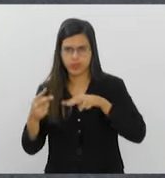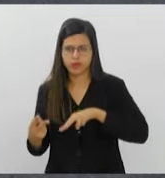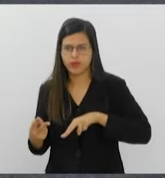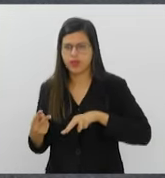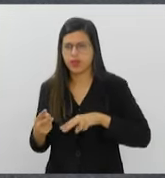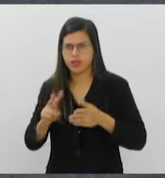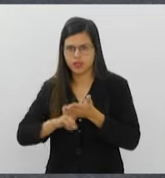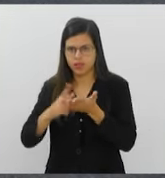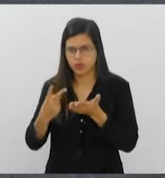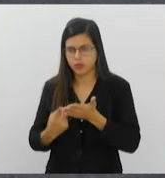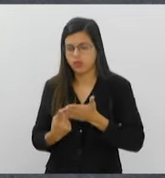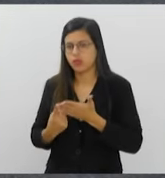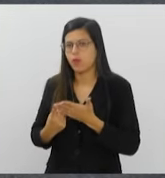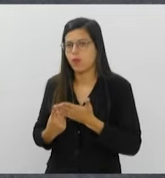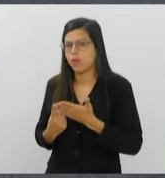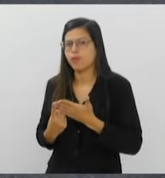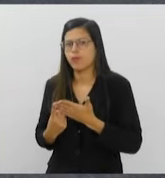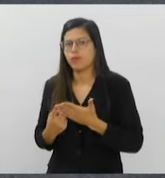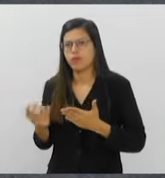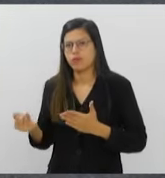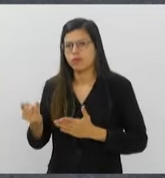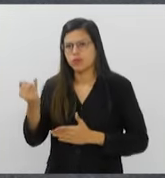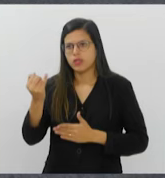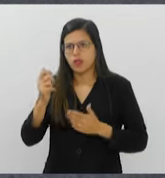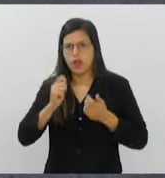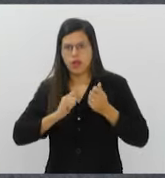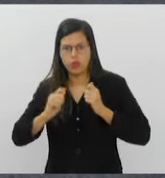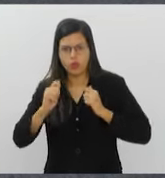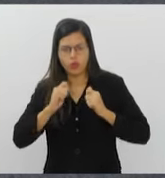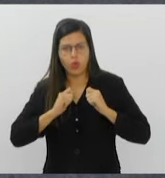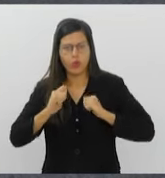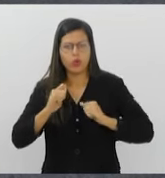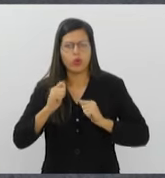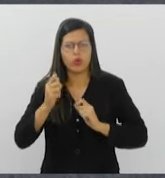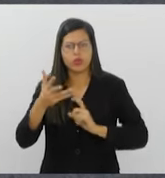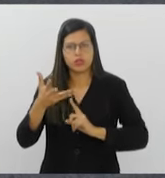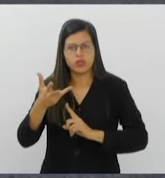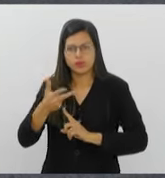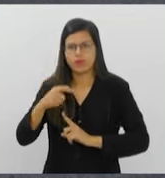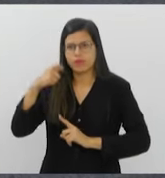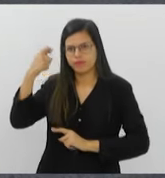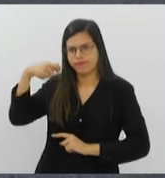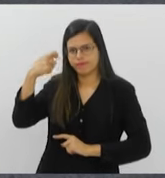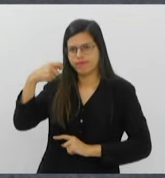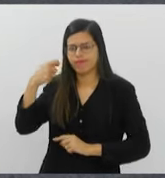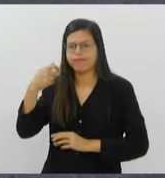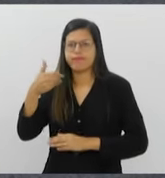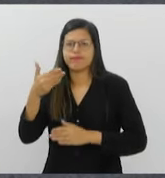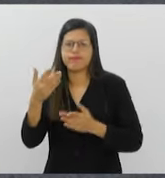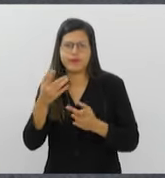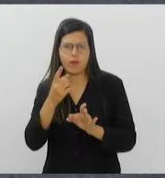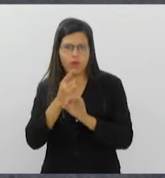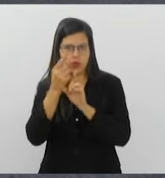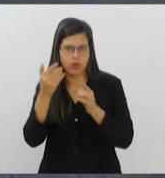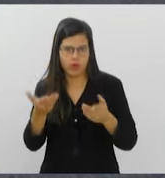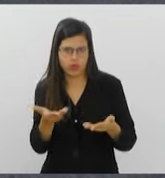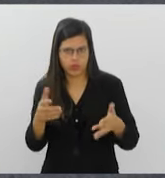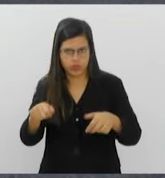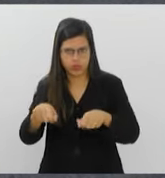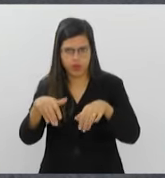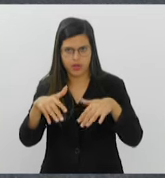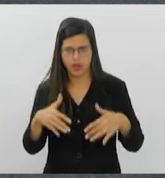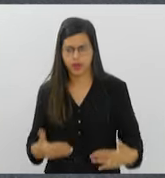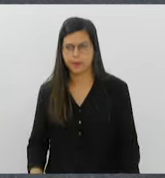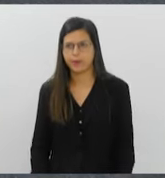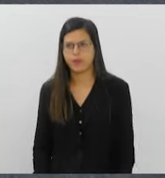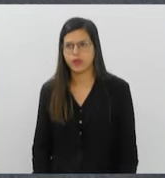a esses importantes atores, atrizes, artistas que se encontram conosco aqui em plenário. Em